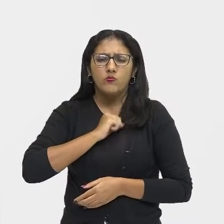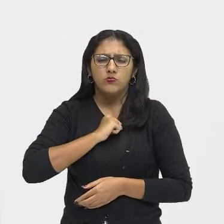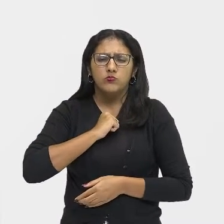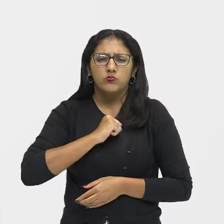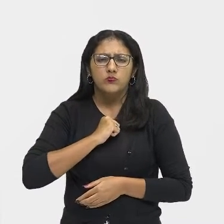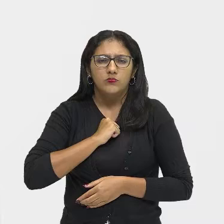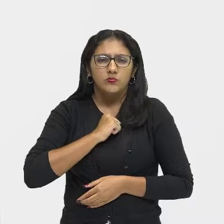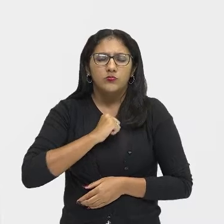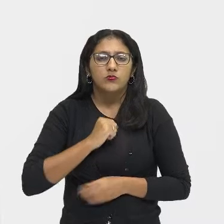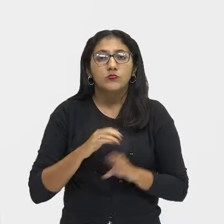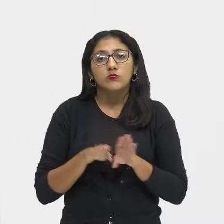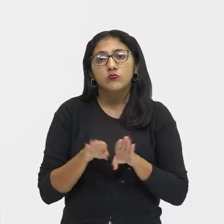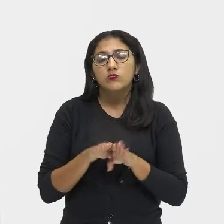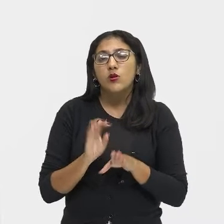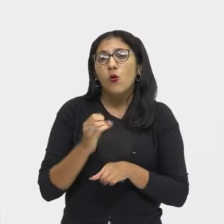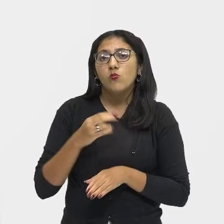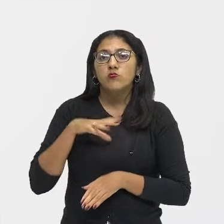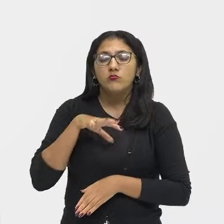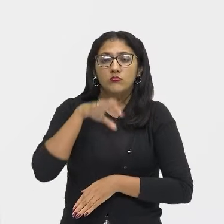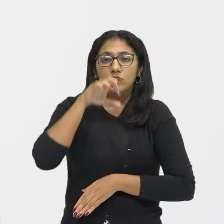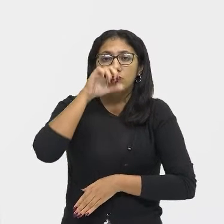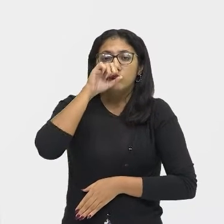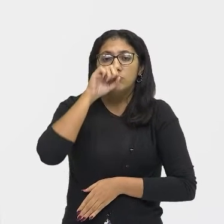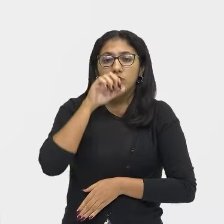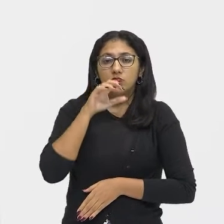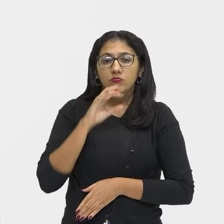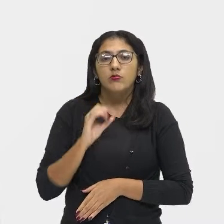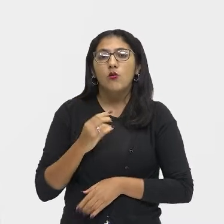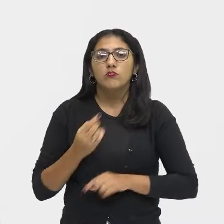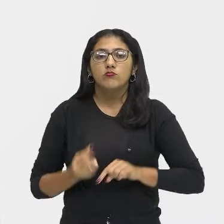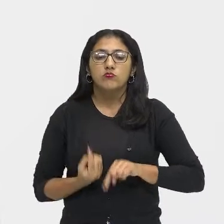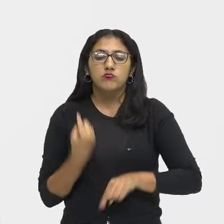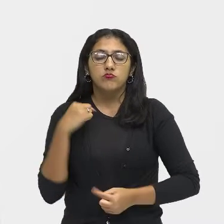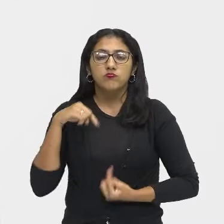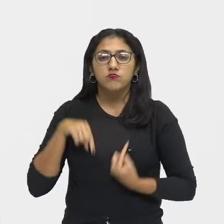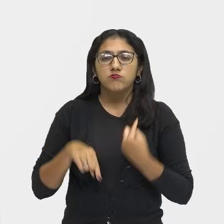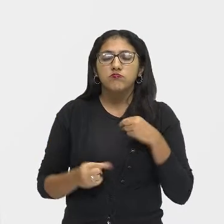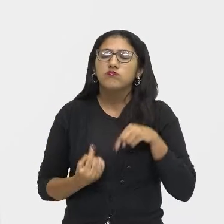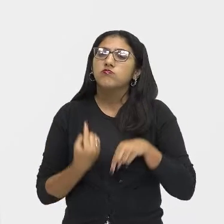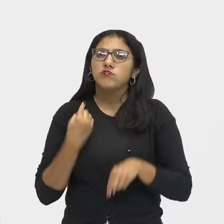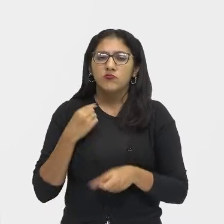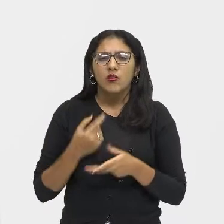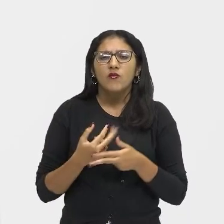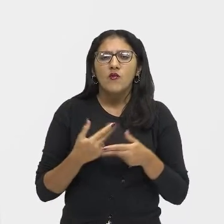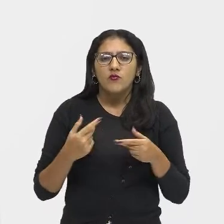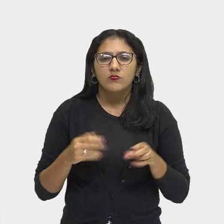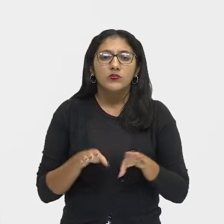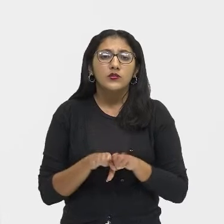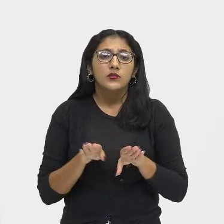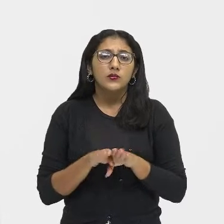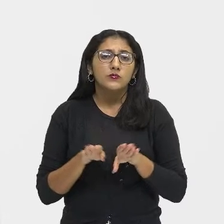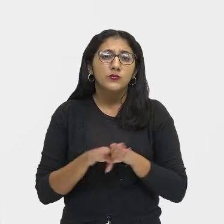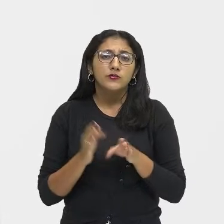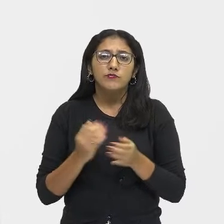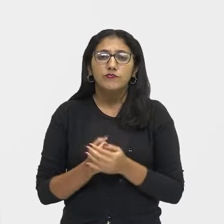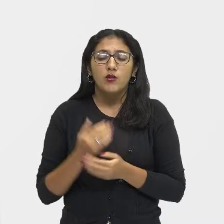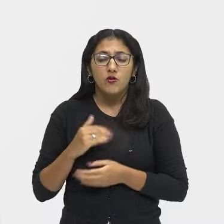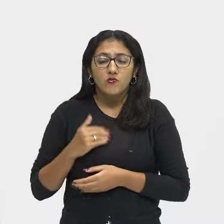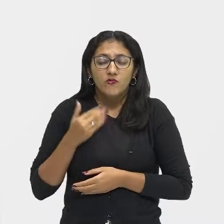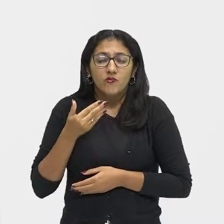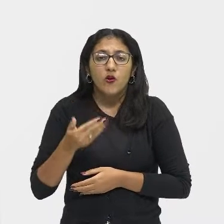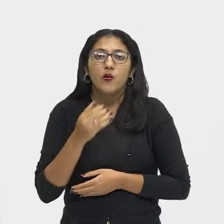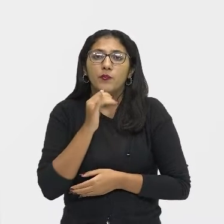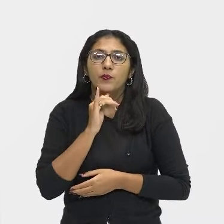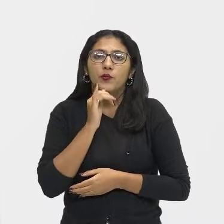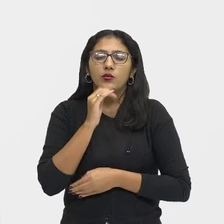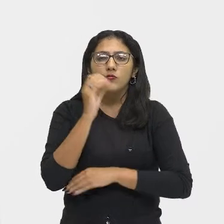coração, respiração, ciclos circadianos, etc., como ritmos externos, nascer e